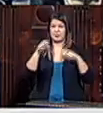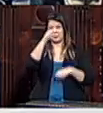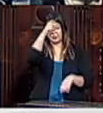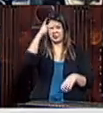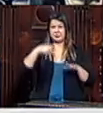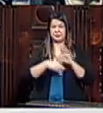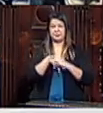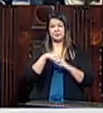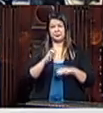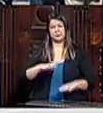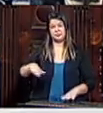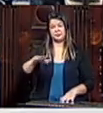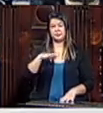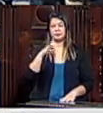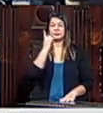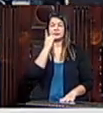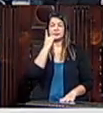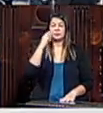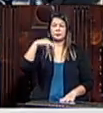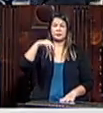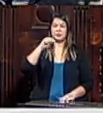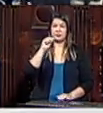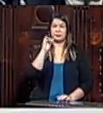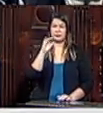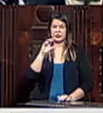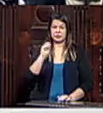Desenvolvimento Regional, a nobre deputada Márcia Giovanni.